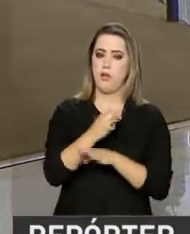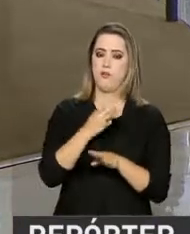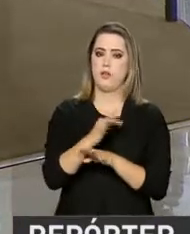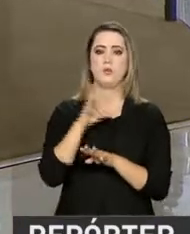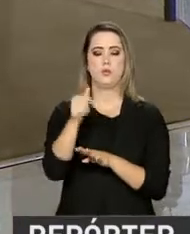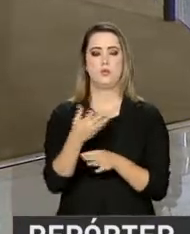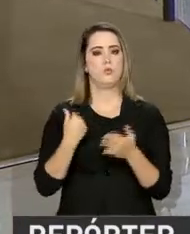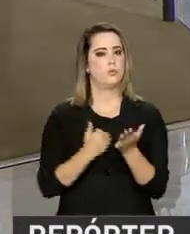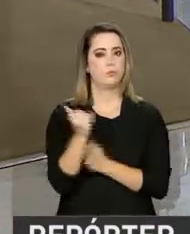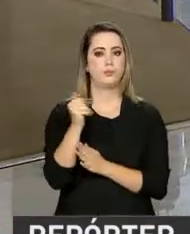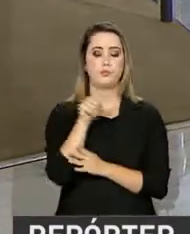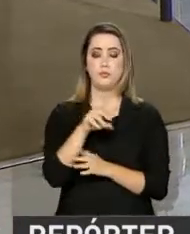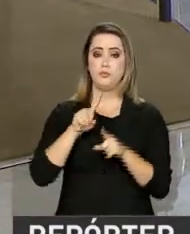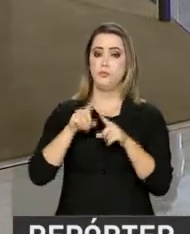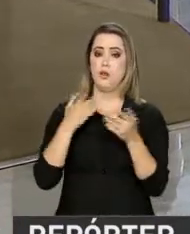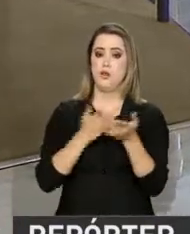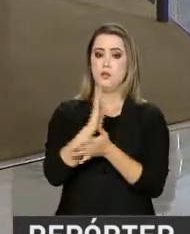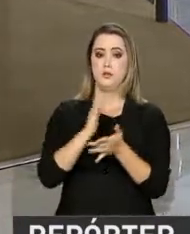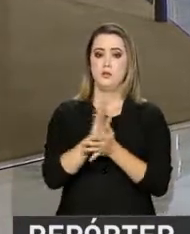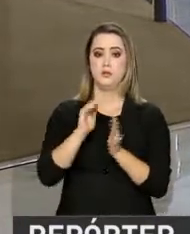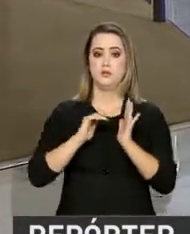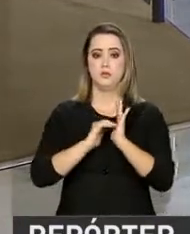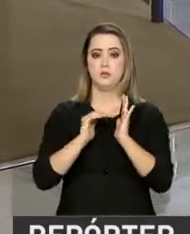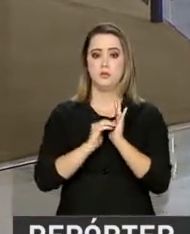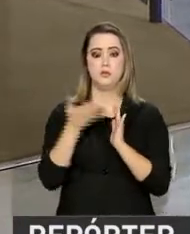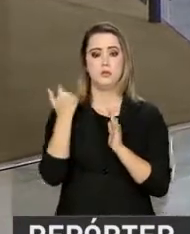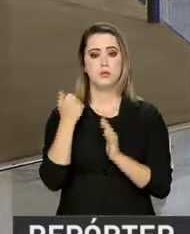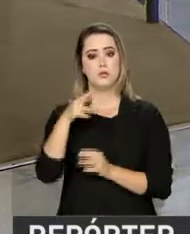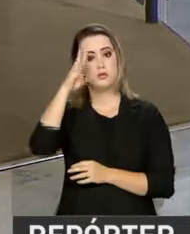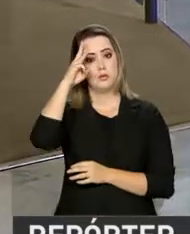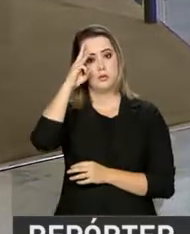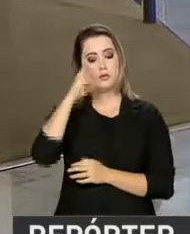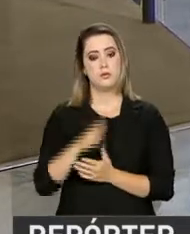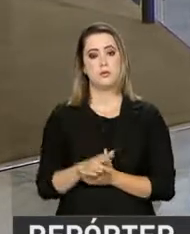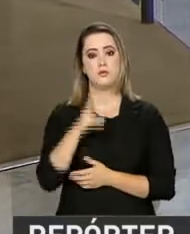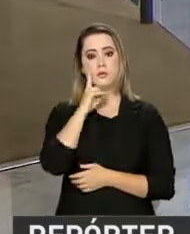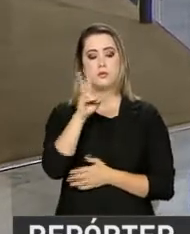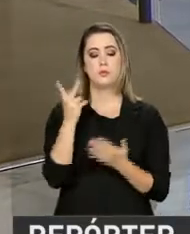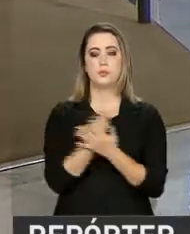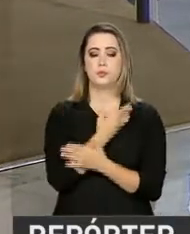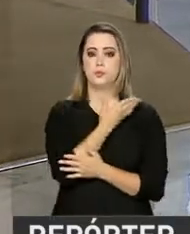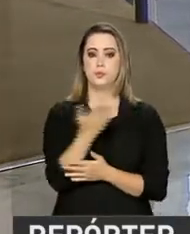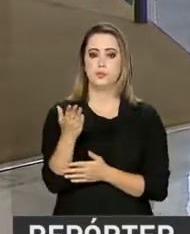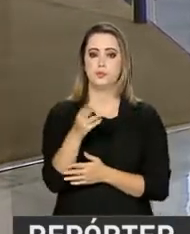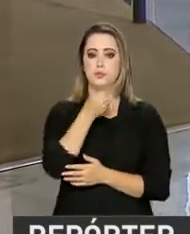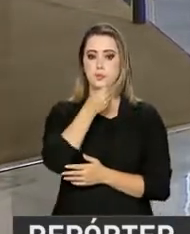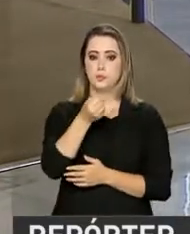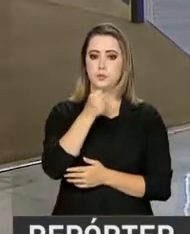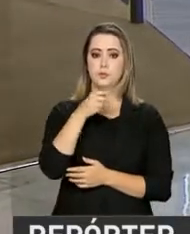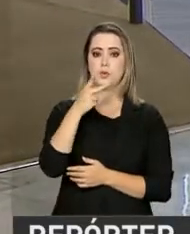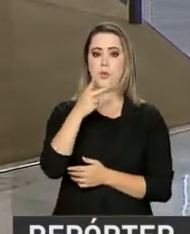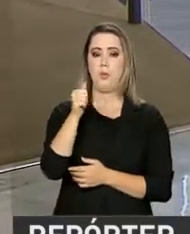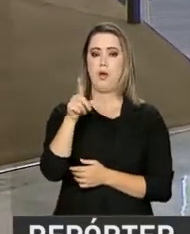dessa proposta pelo plenário o senado foi na última terça feira veja como foi a aprovação da reportagem de